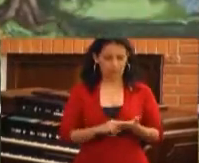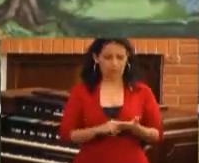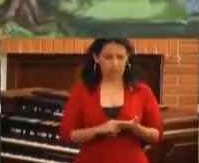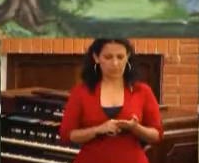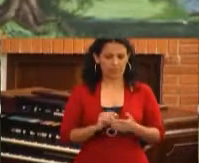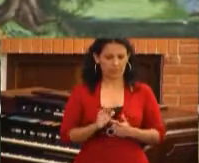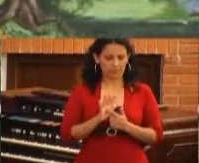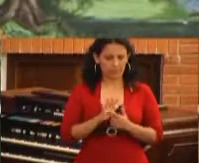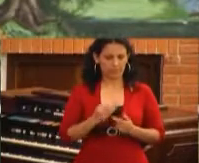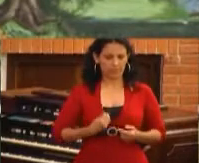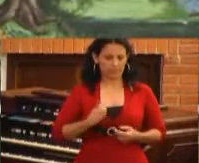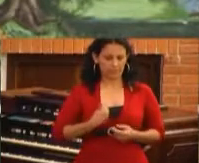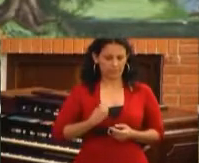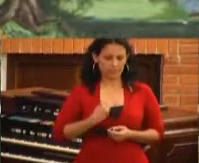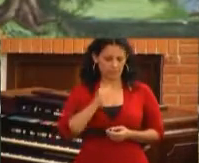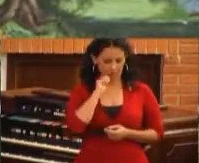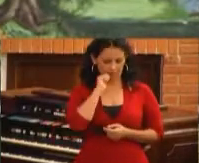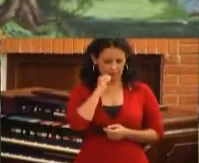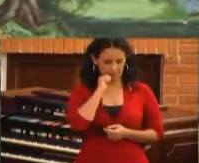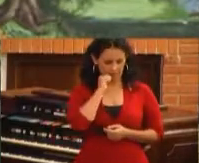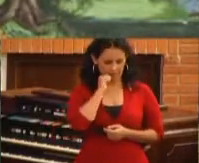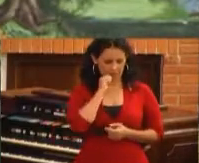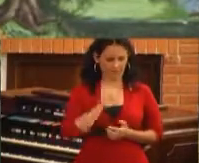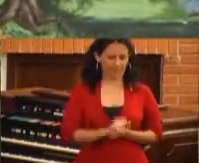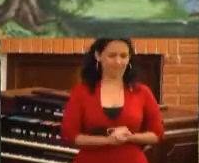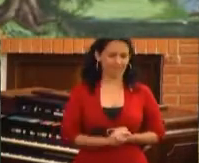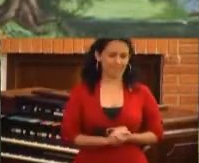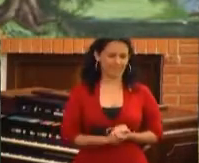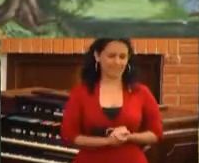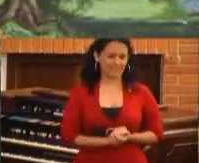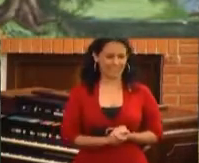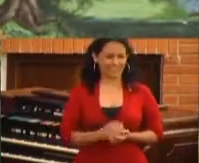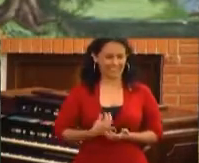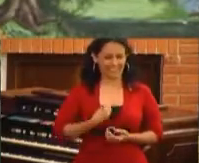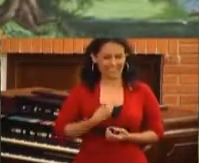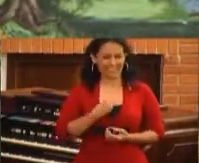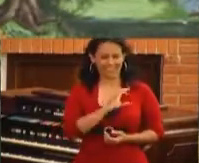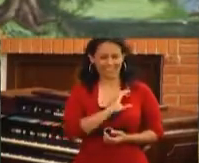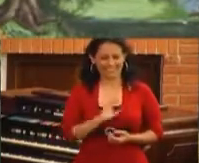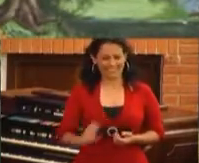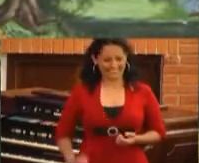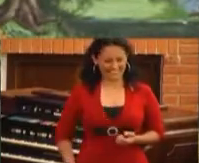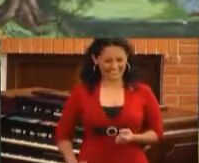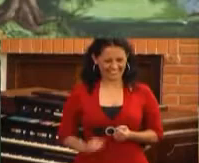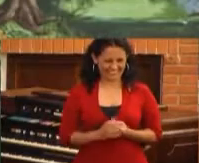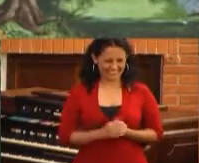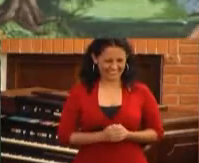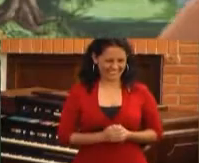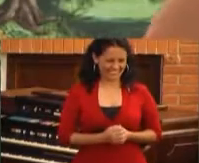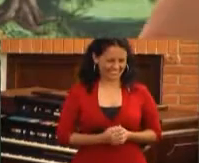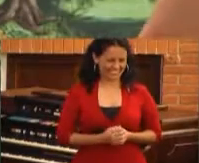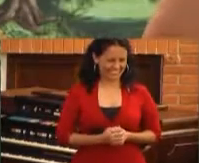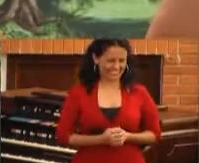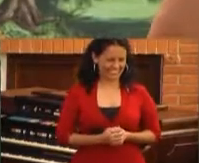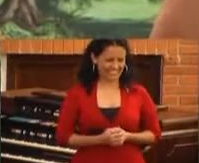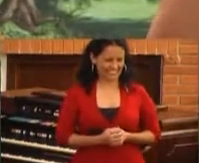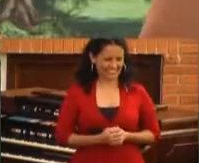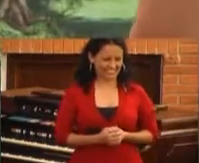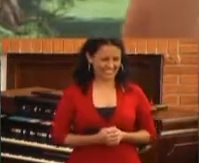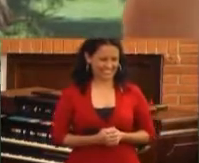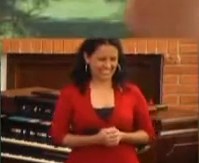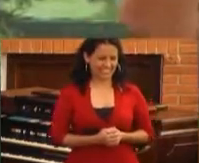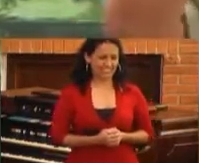oculta, a vida de Cristo. Lembra-se que este é um